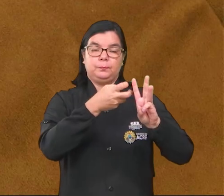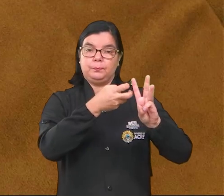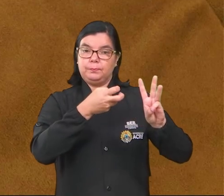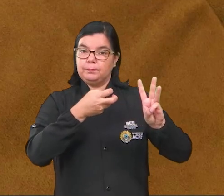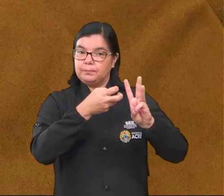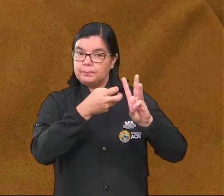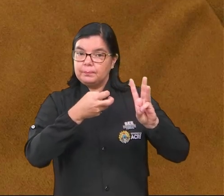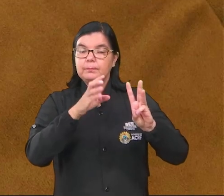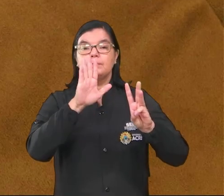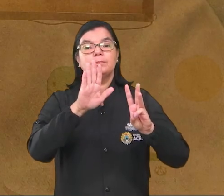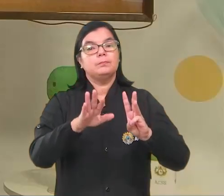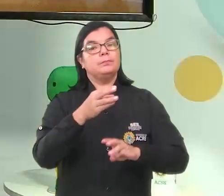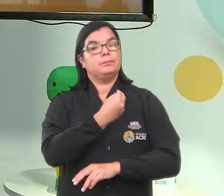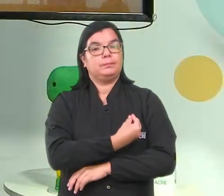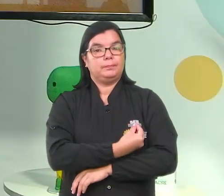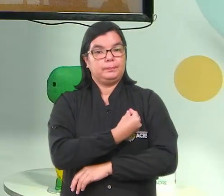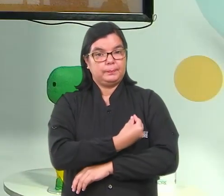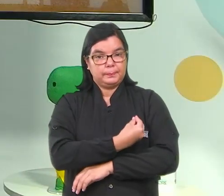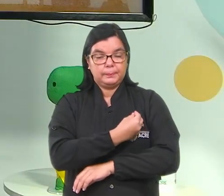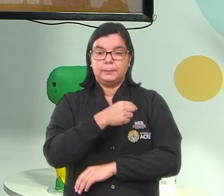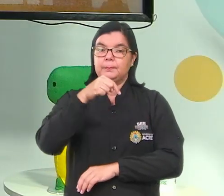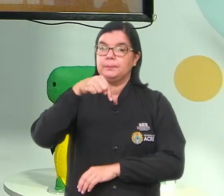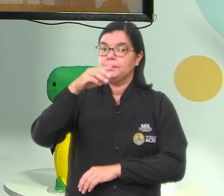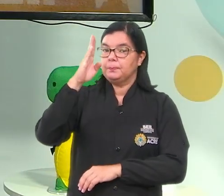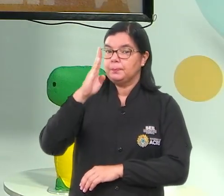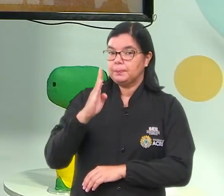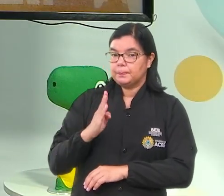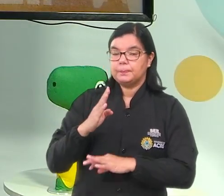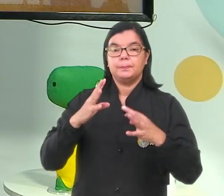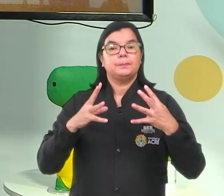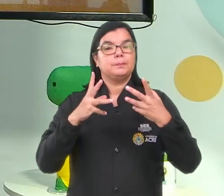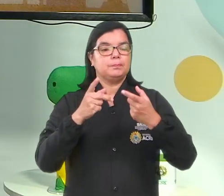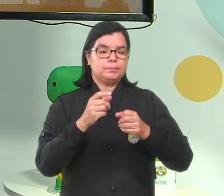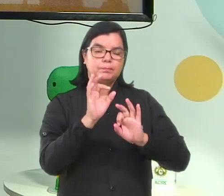que aqui já se encontravam, também com toda a sua